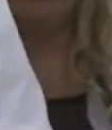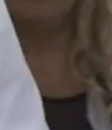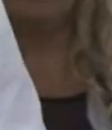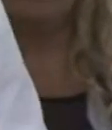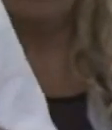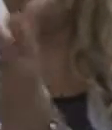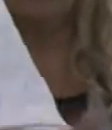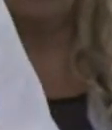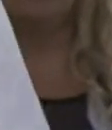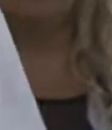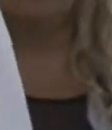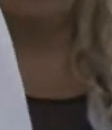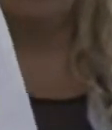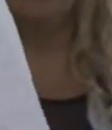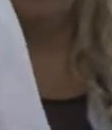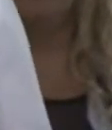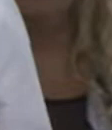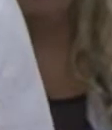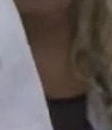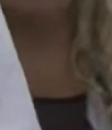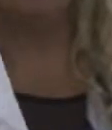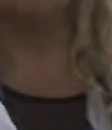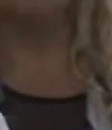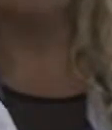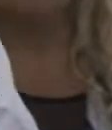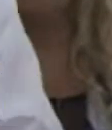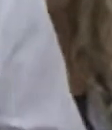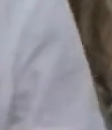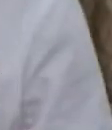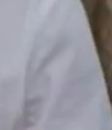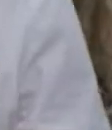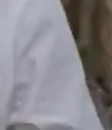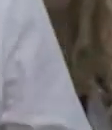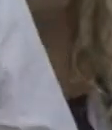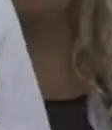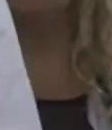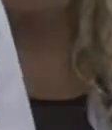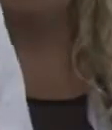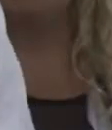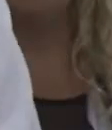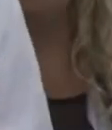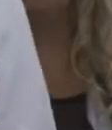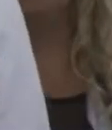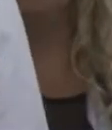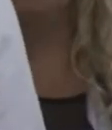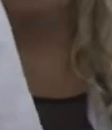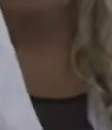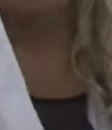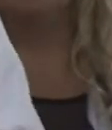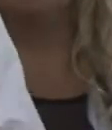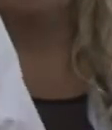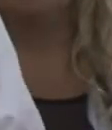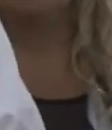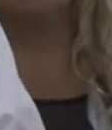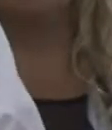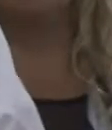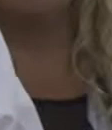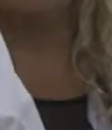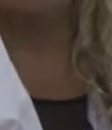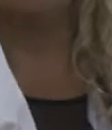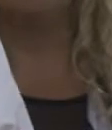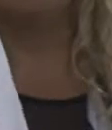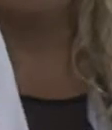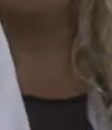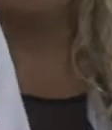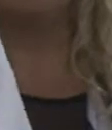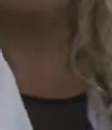daqui 3 meses ela se forma médica. Então, a vereadora Érica tem um filho que está estudando medicina. É terrível o que a gente